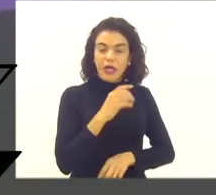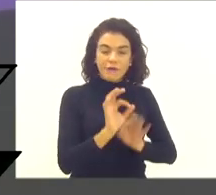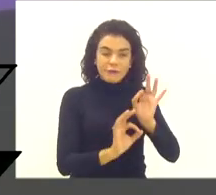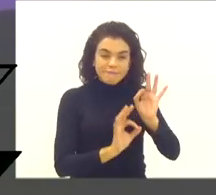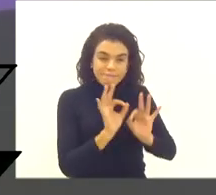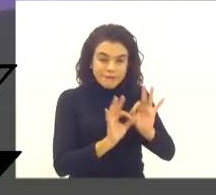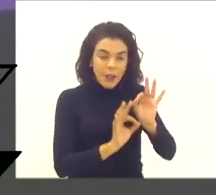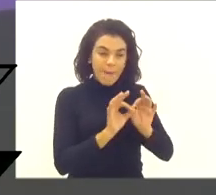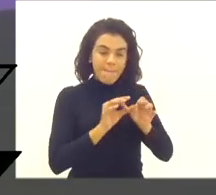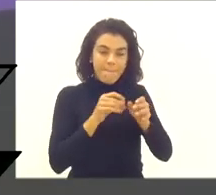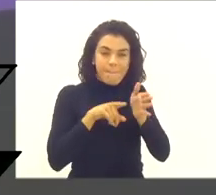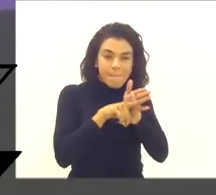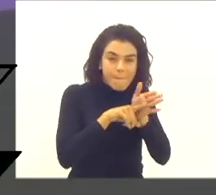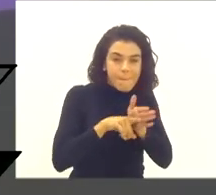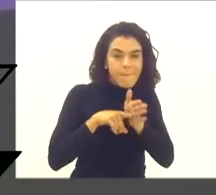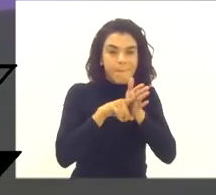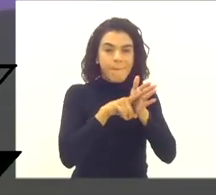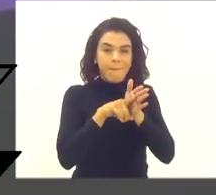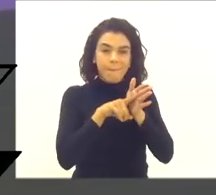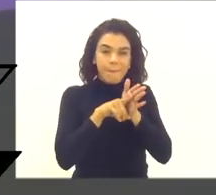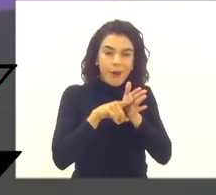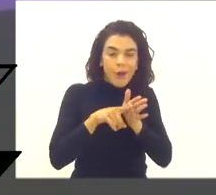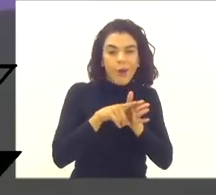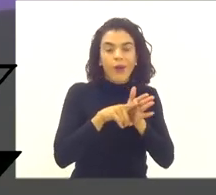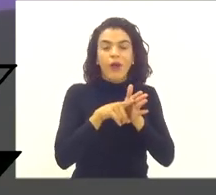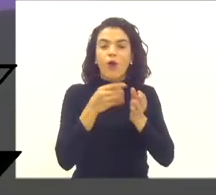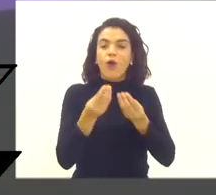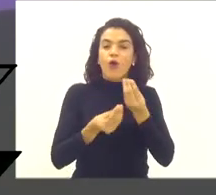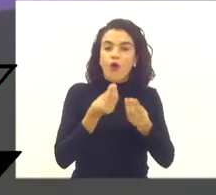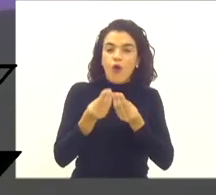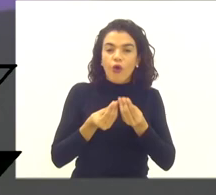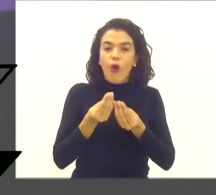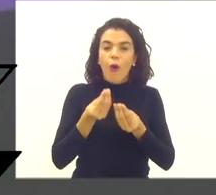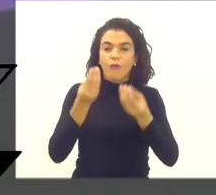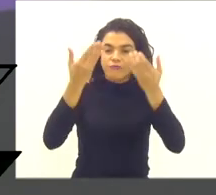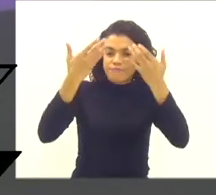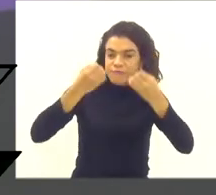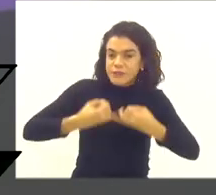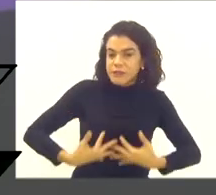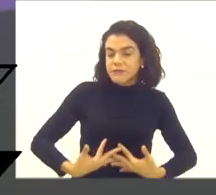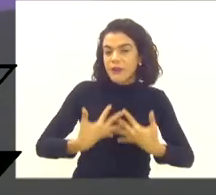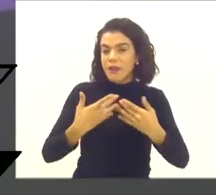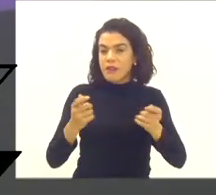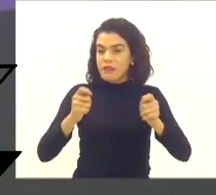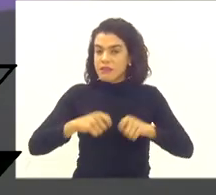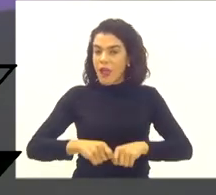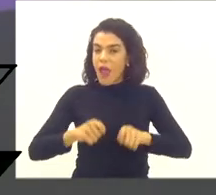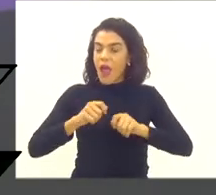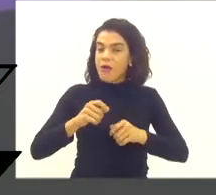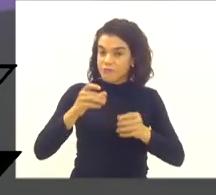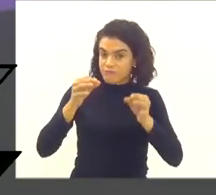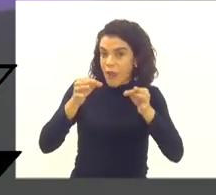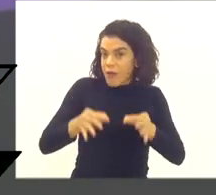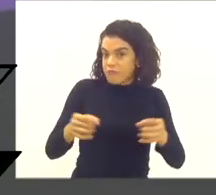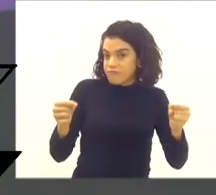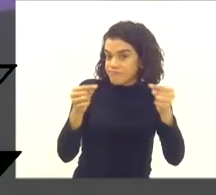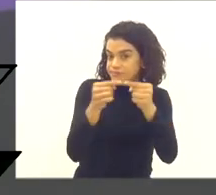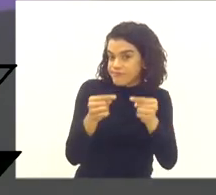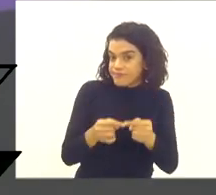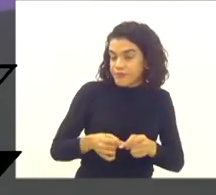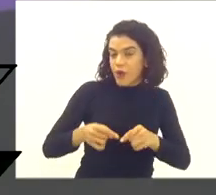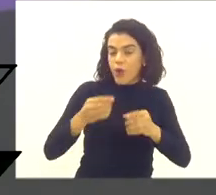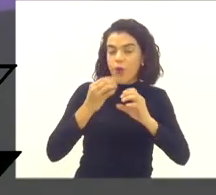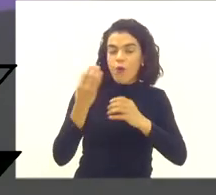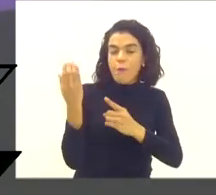buscando da informações sobre prestação de contas o que podia o que não podia ser publicado né nas redes